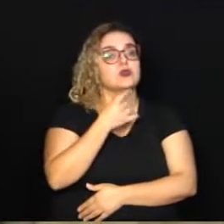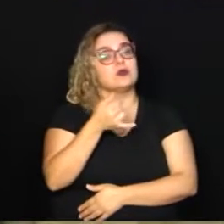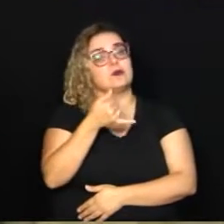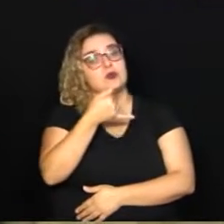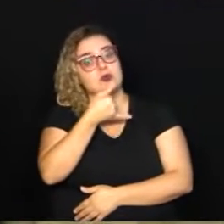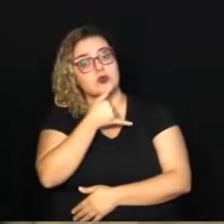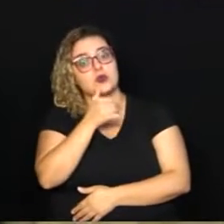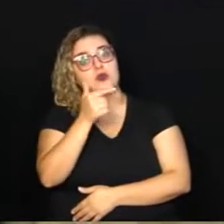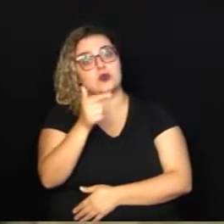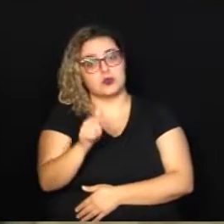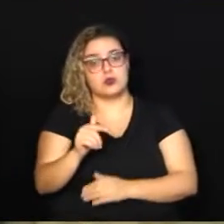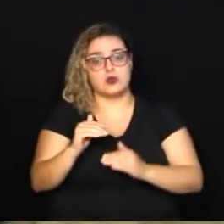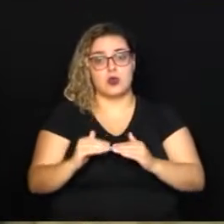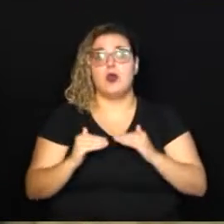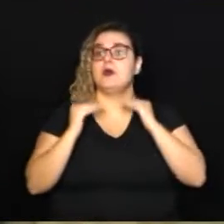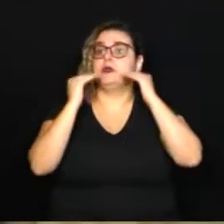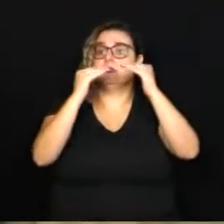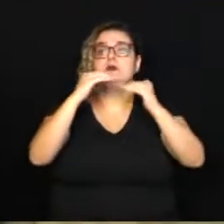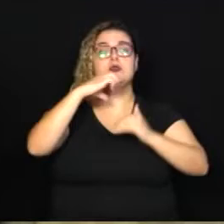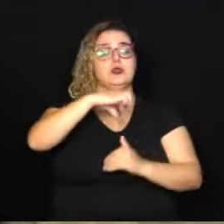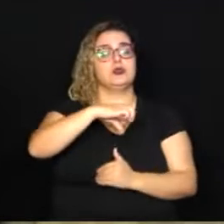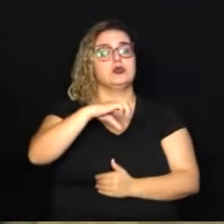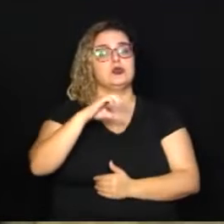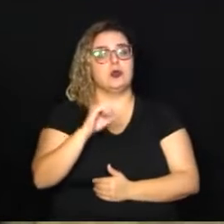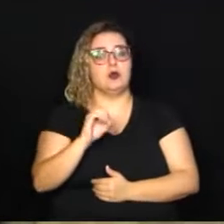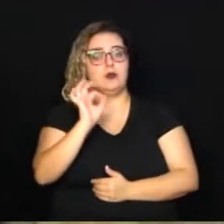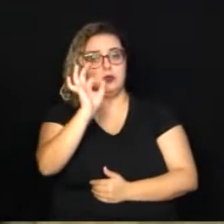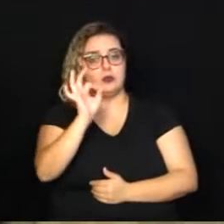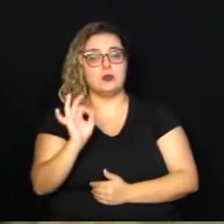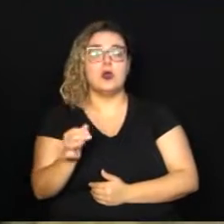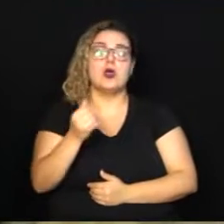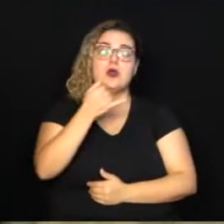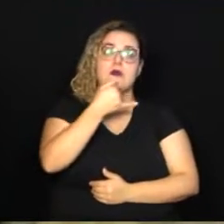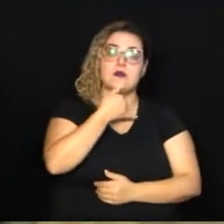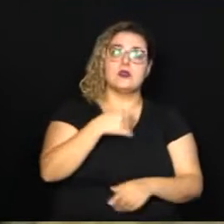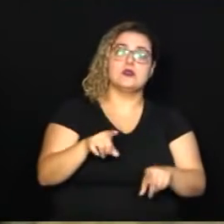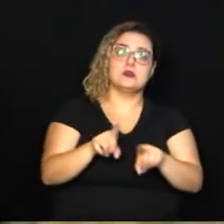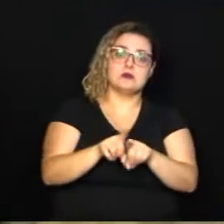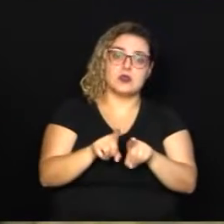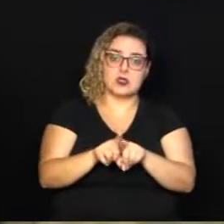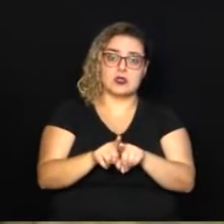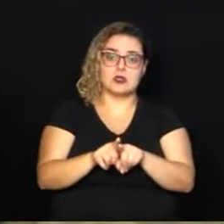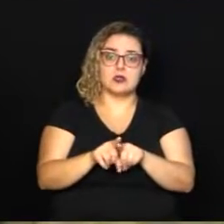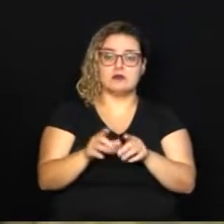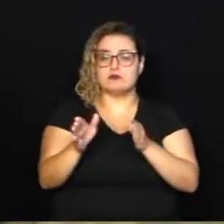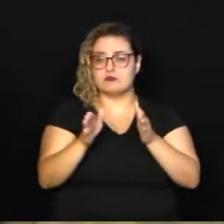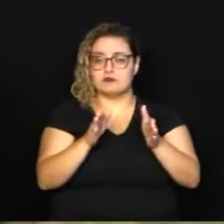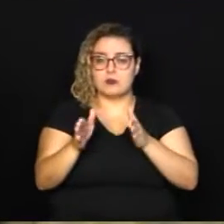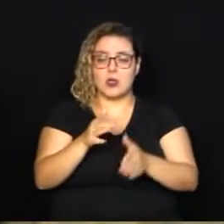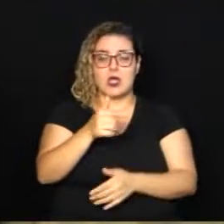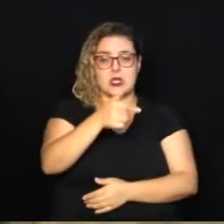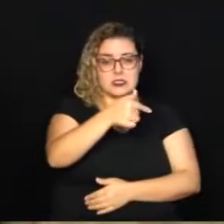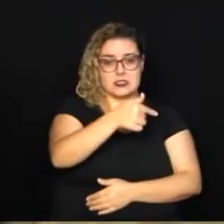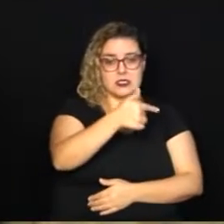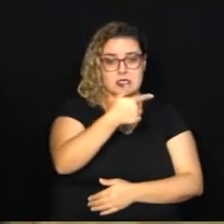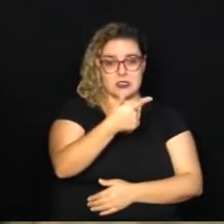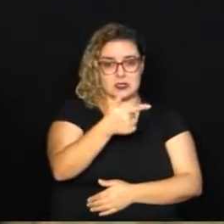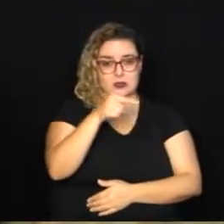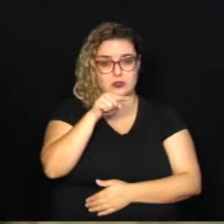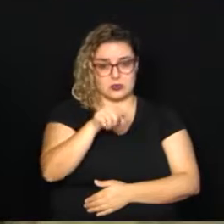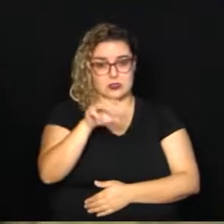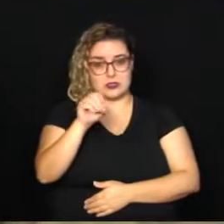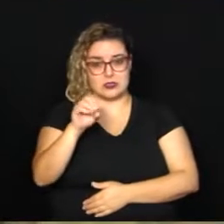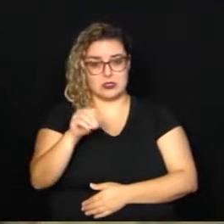infelizmente permanece acima dos 90%. Infelizmente também chegamos à marca de 72 mil pessoas que